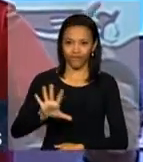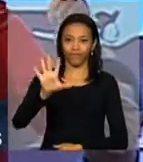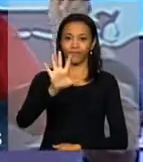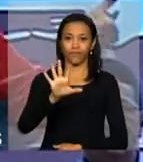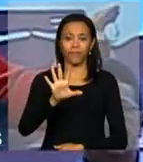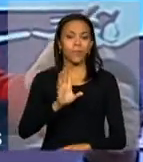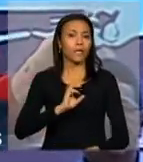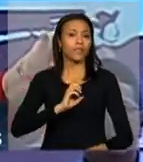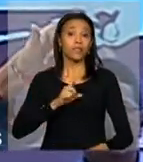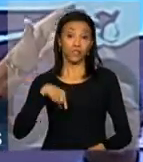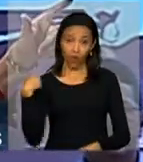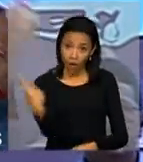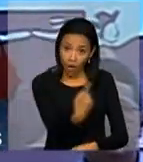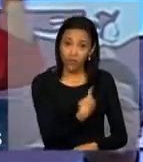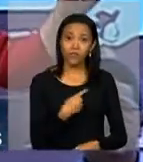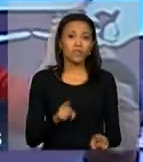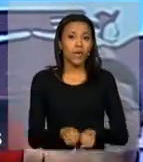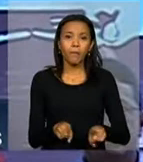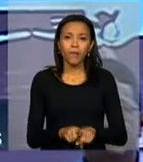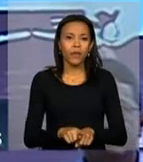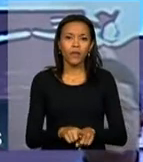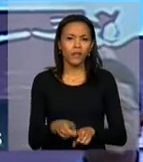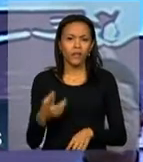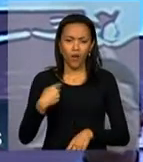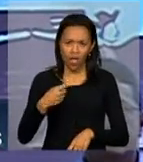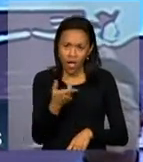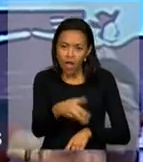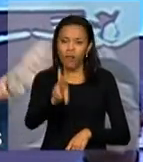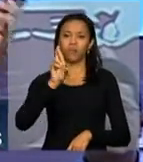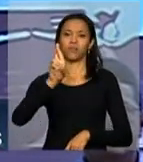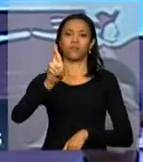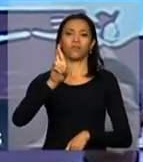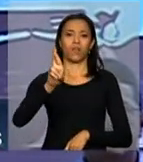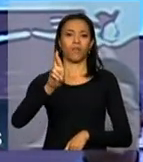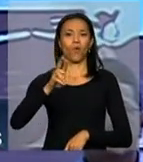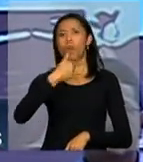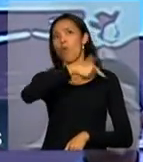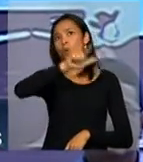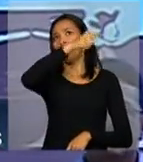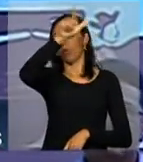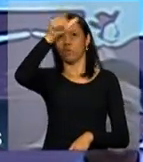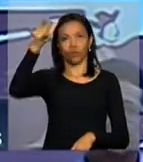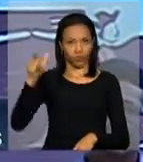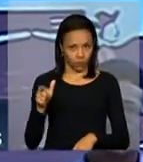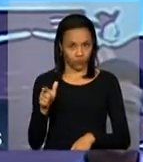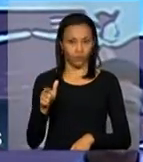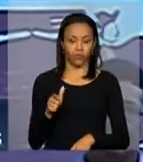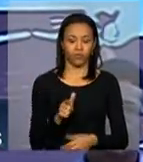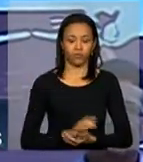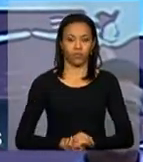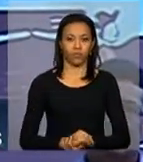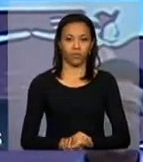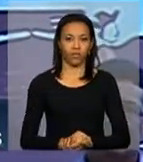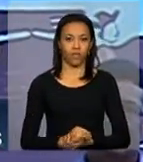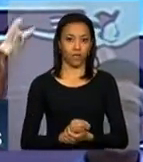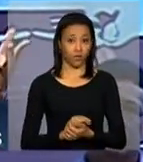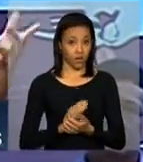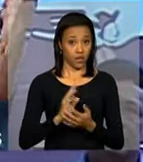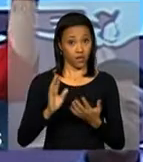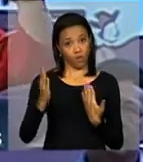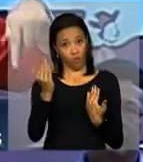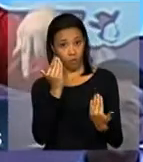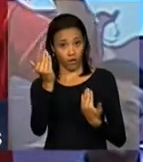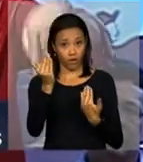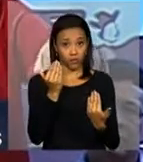Nem somos responsáveis, como muitos daqueles em relação aos